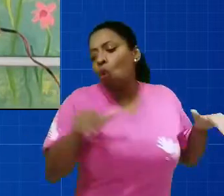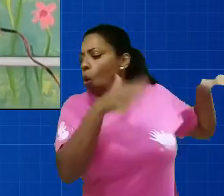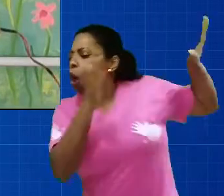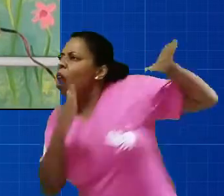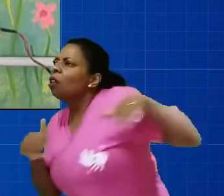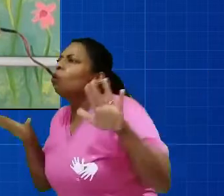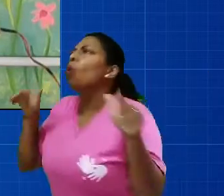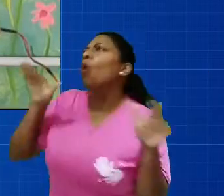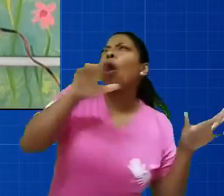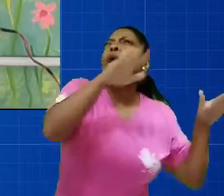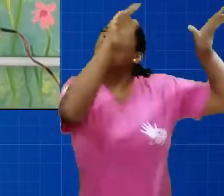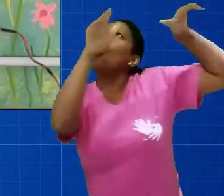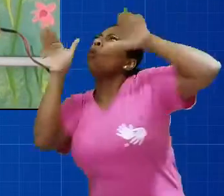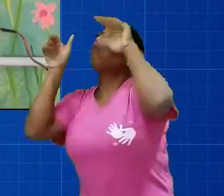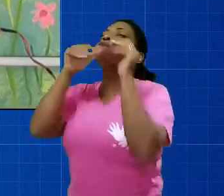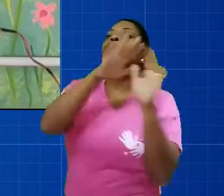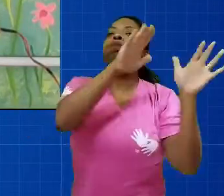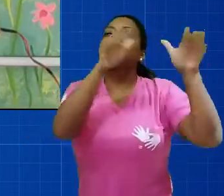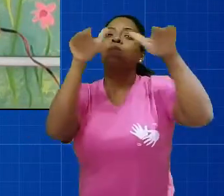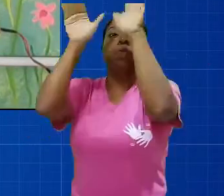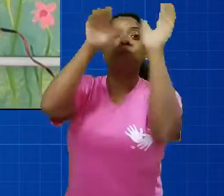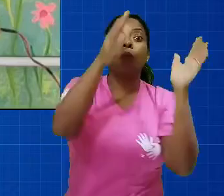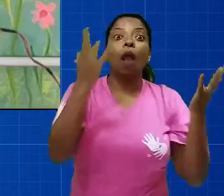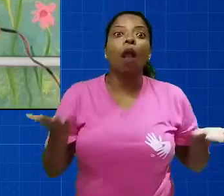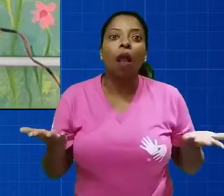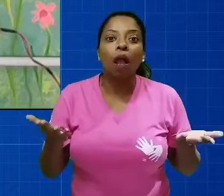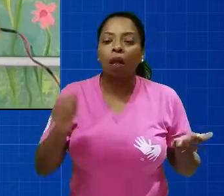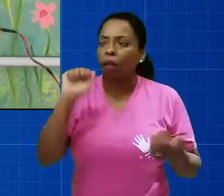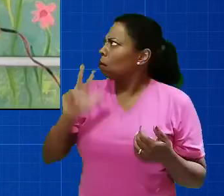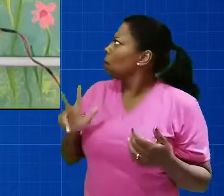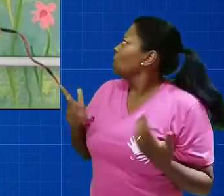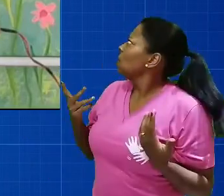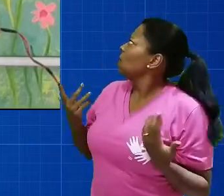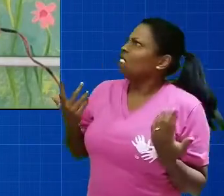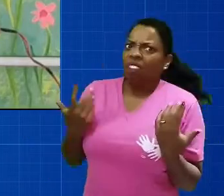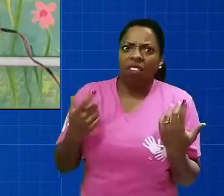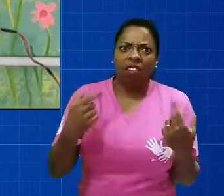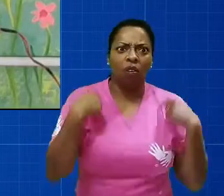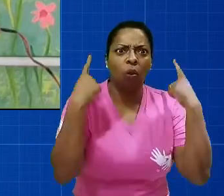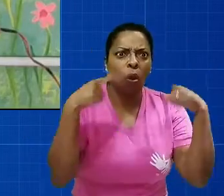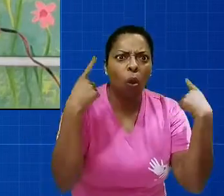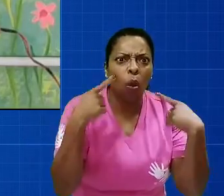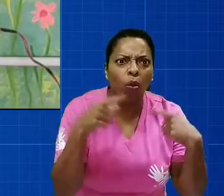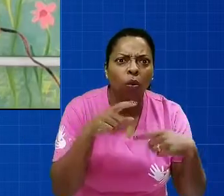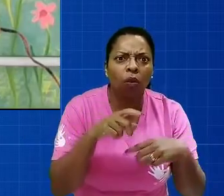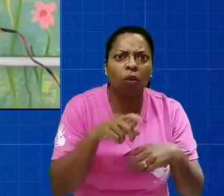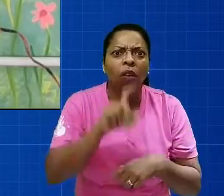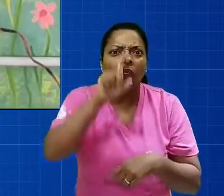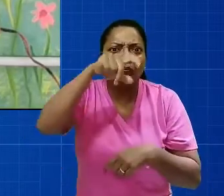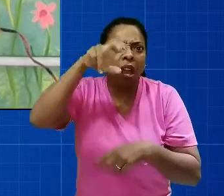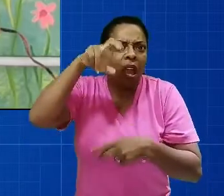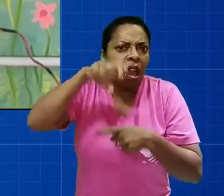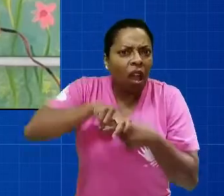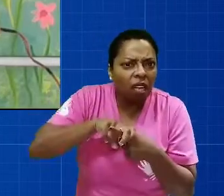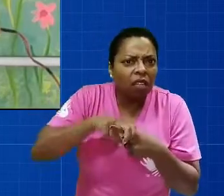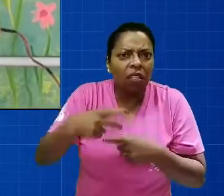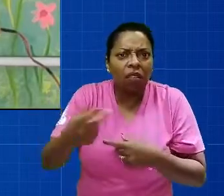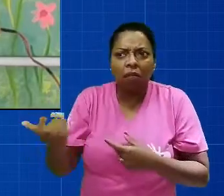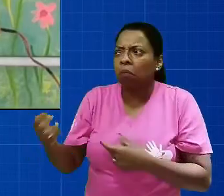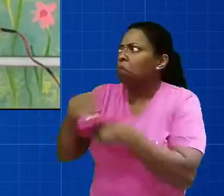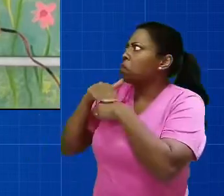voando e sumiu no céu. A irmã então pensou: ai, será que eu tô ficando louco? Meu Deus do